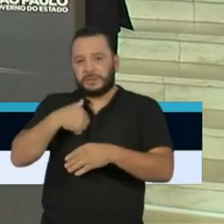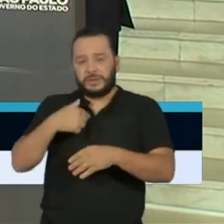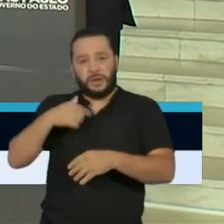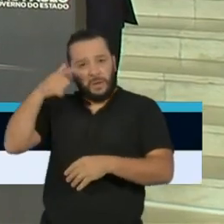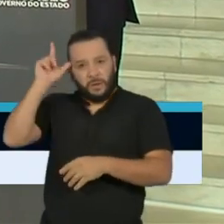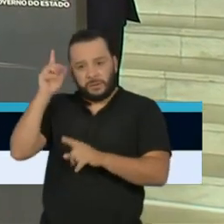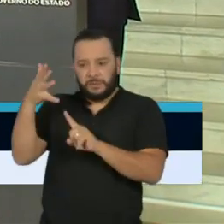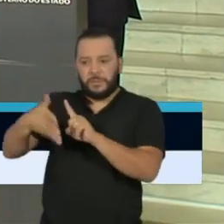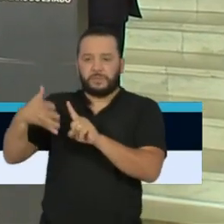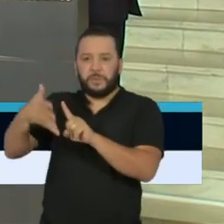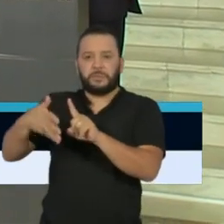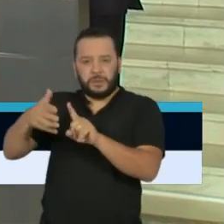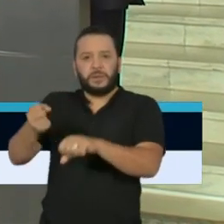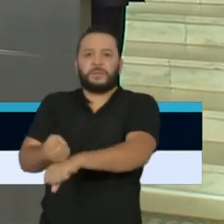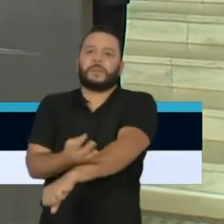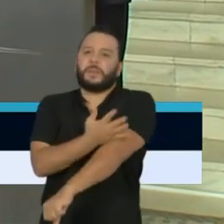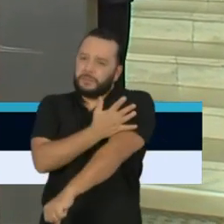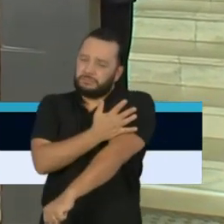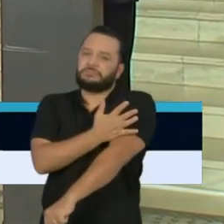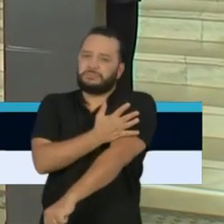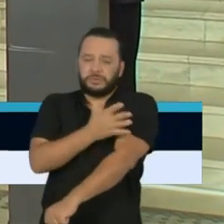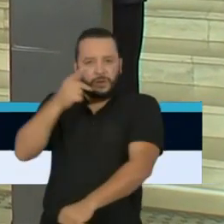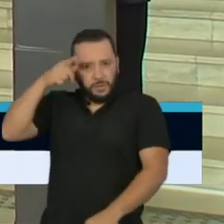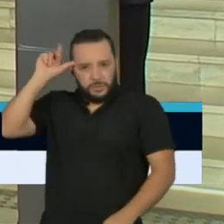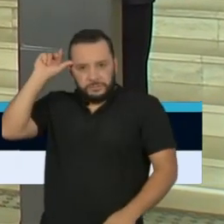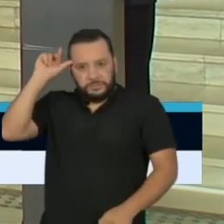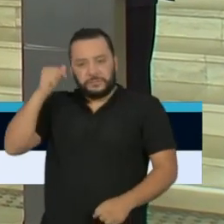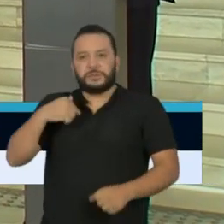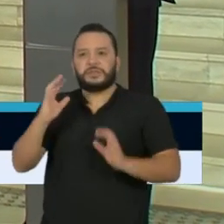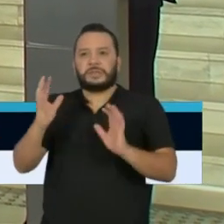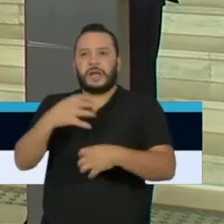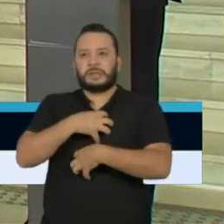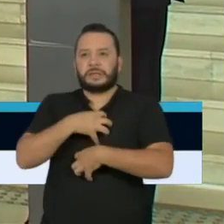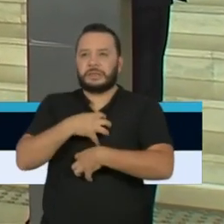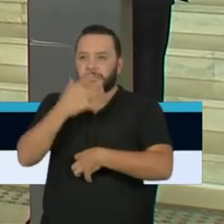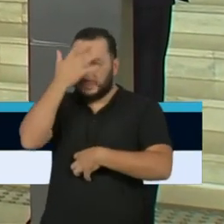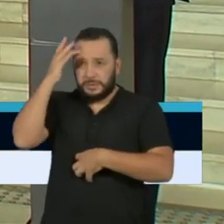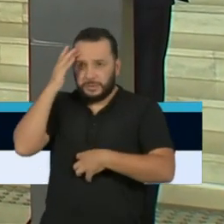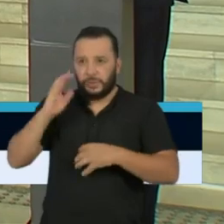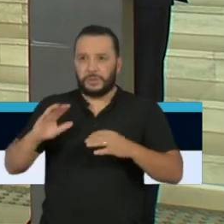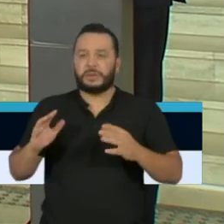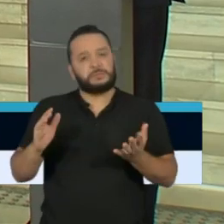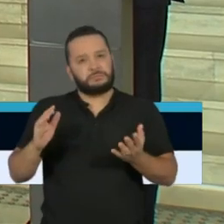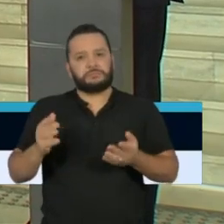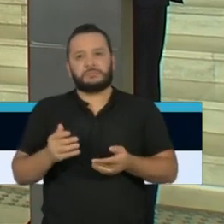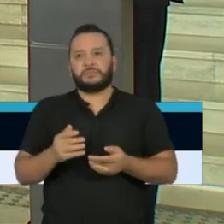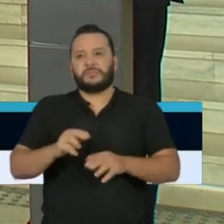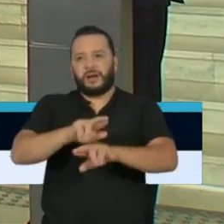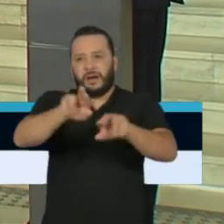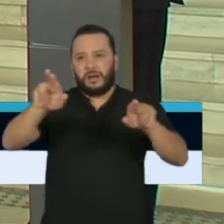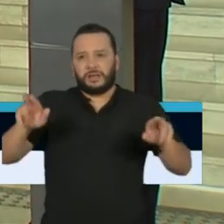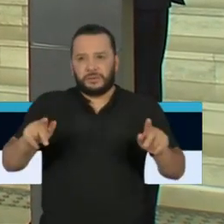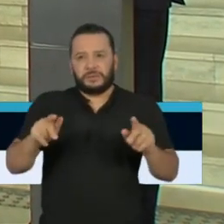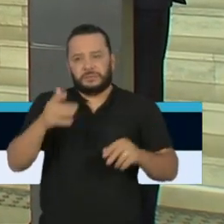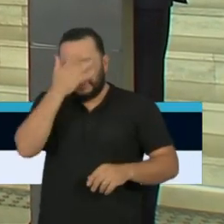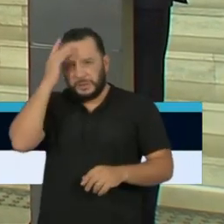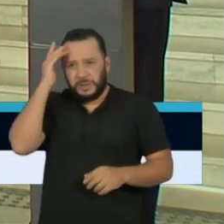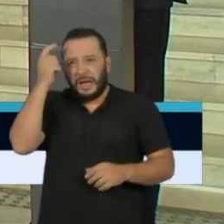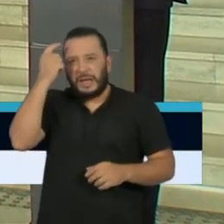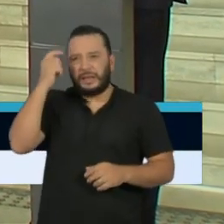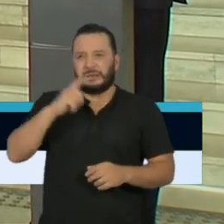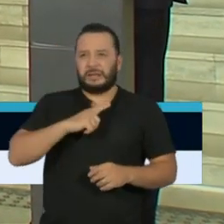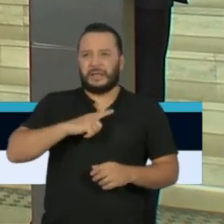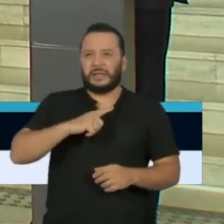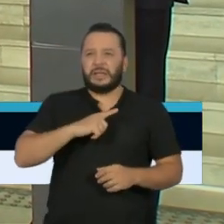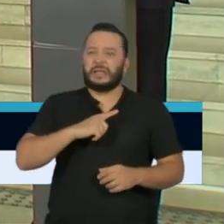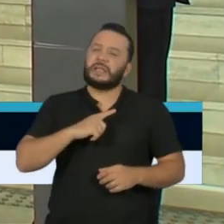de ontem, que creio serviu para sensibilizar muitas pessoas que porventura ainda pudessem ter alguma dúvida